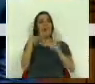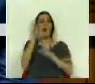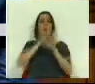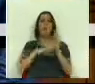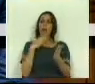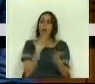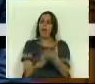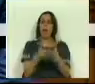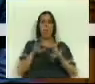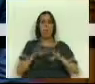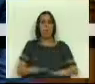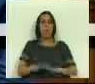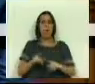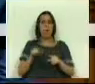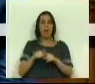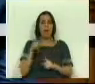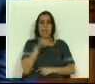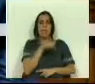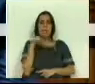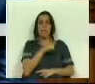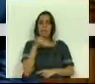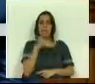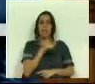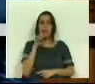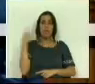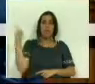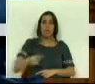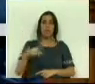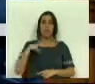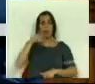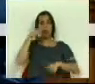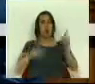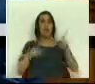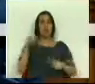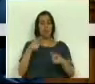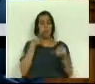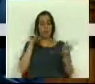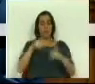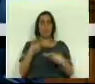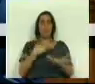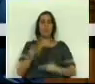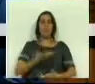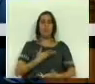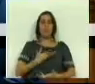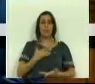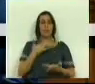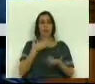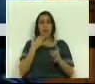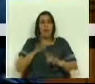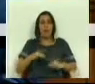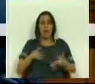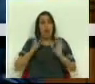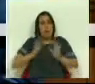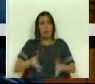condições para travar esta onda de sacrifícios que está a ser imposta aos portugueses, a renegociação da dívida é inevitável.